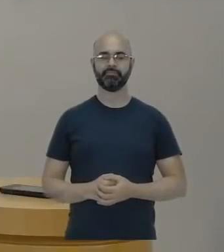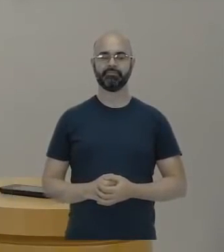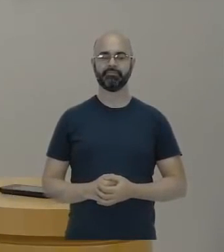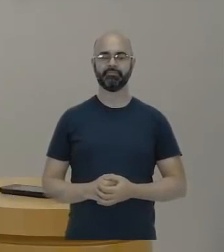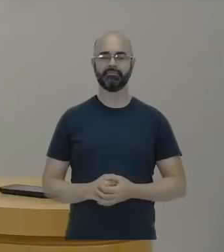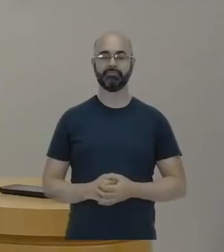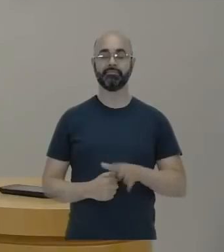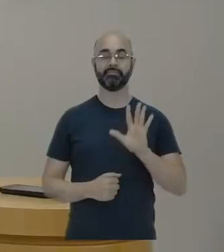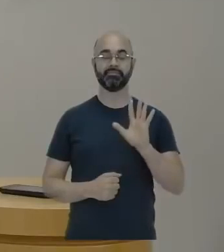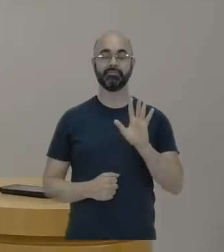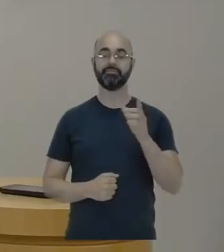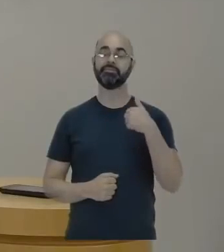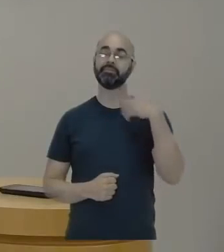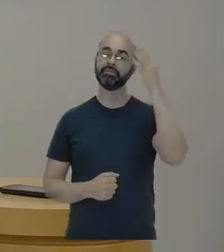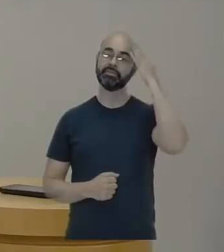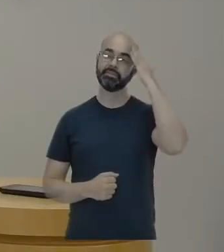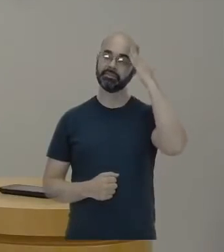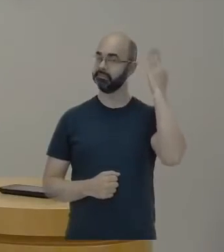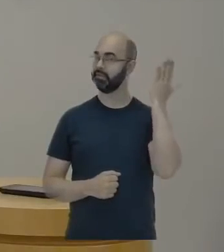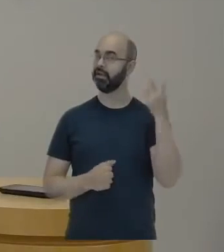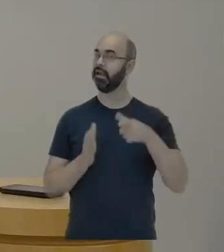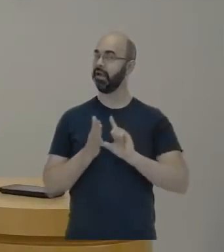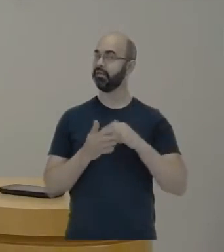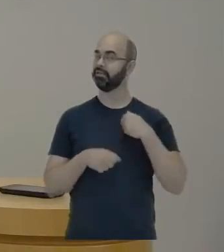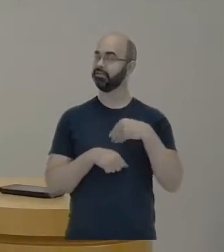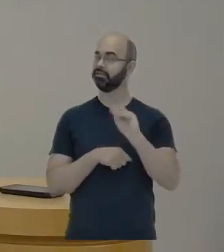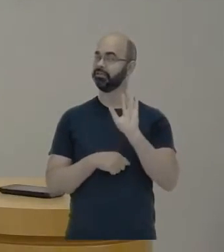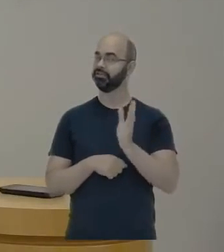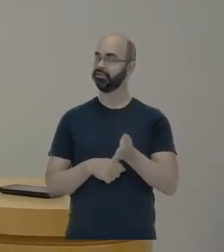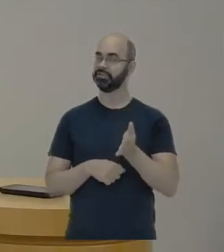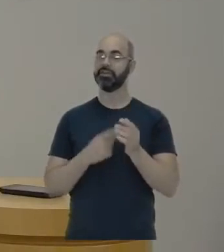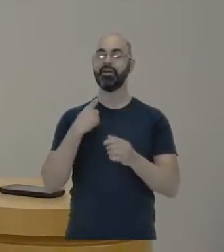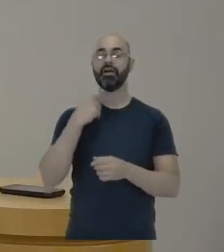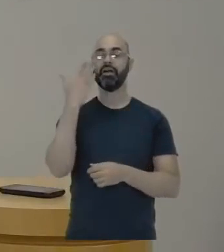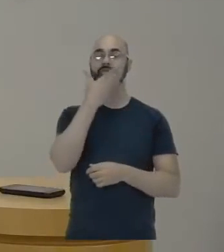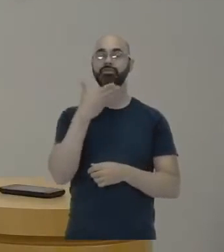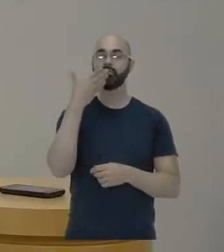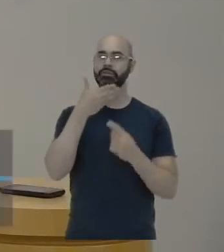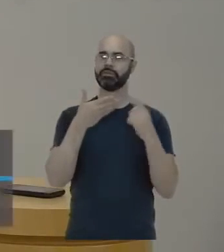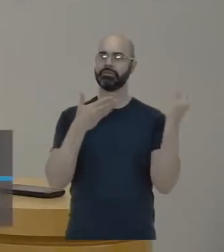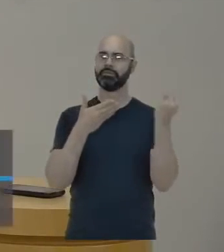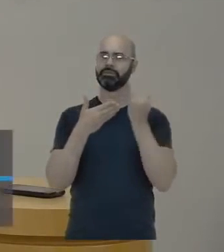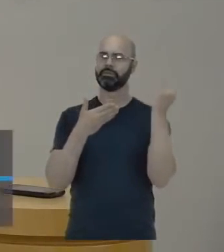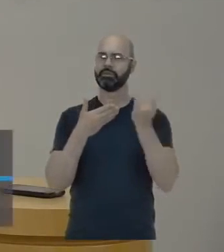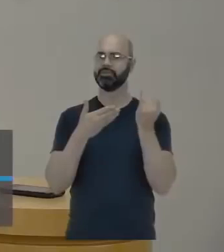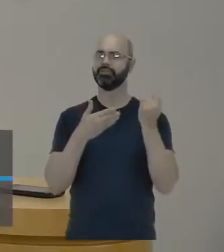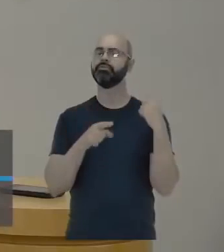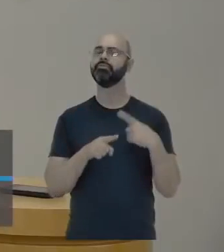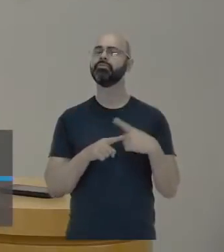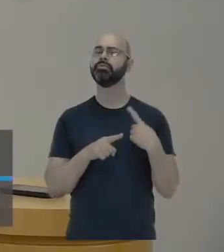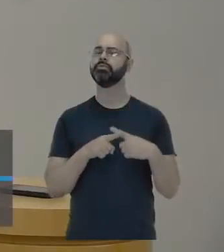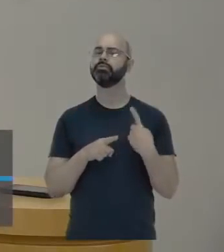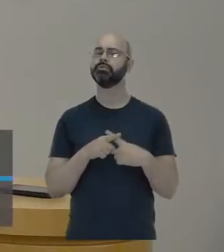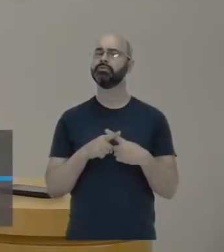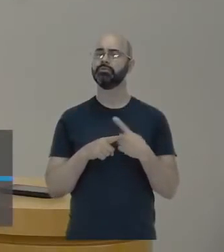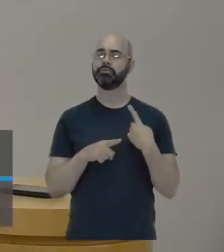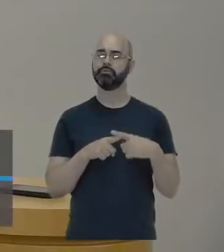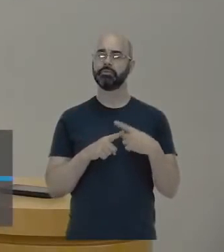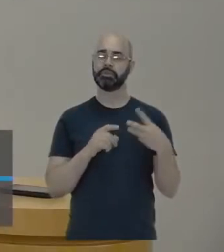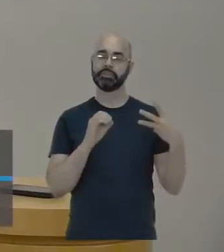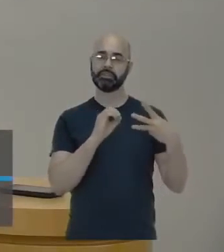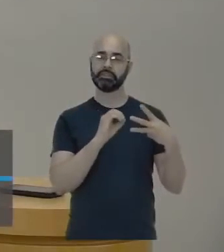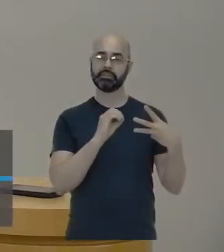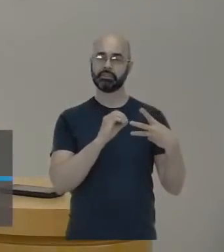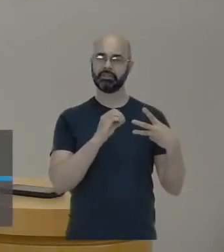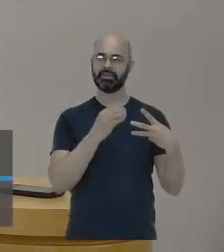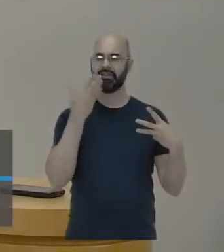já dei essa dica, hein? Bom, eu acabei de falar que o açúcar que é importante, por quê? Ele vai chegar lá na célula, conforme